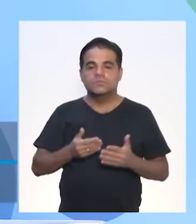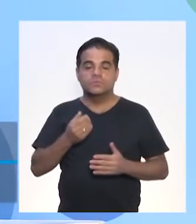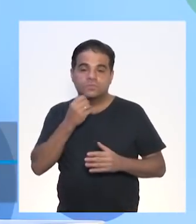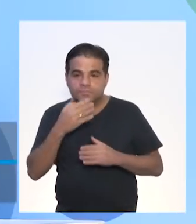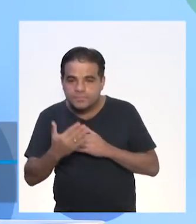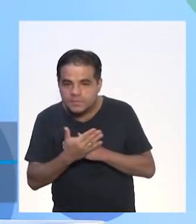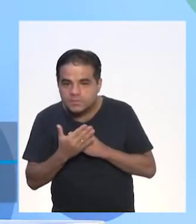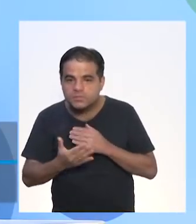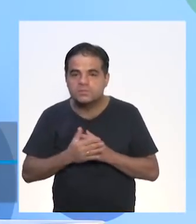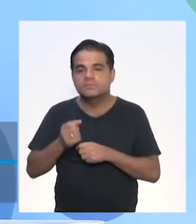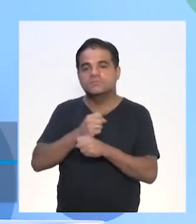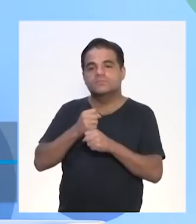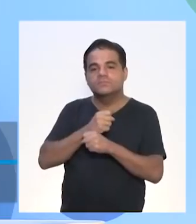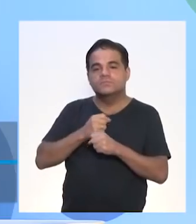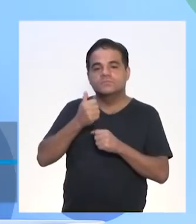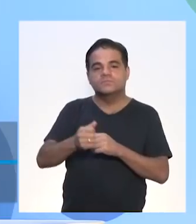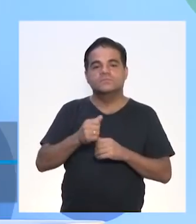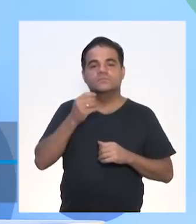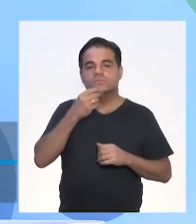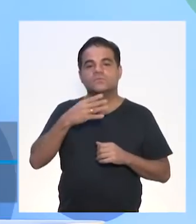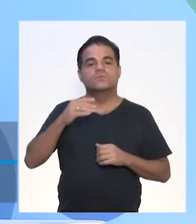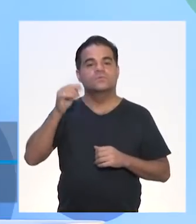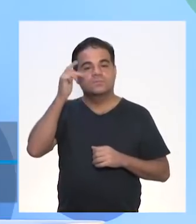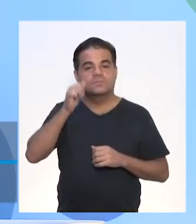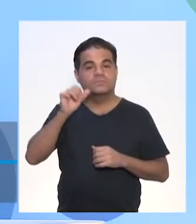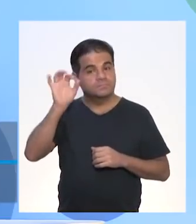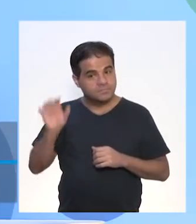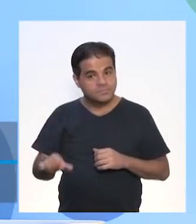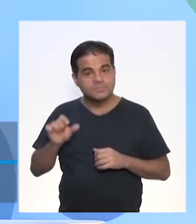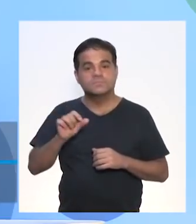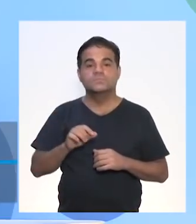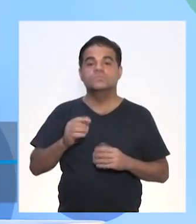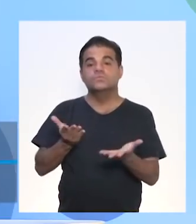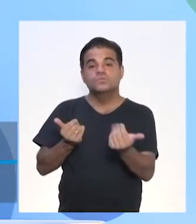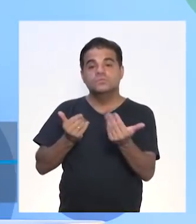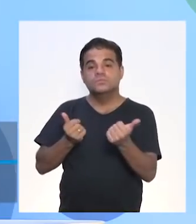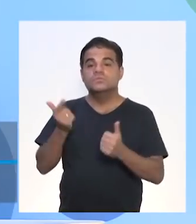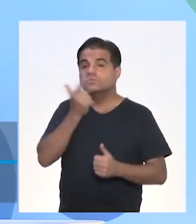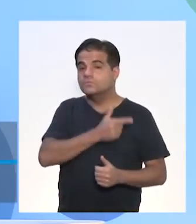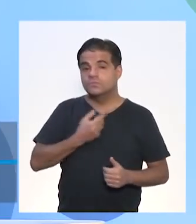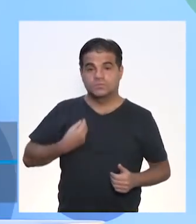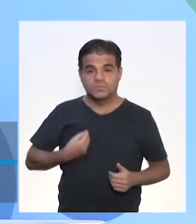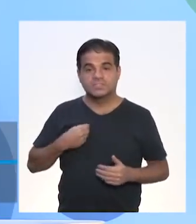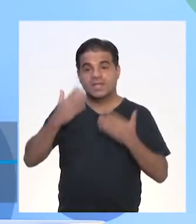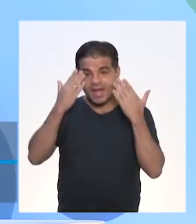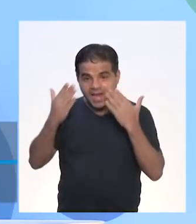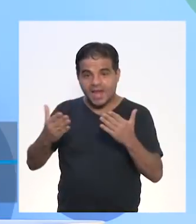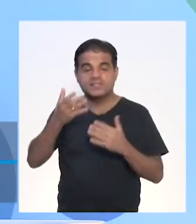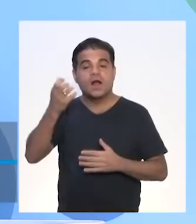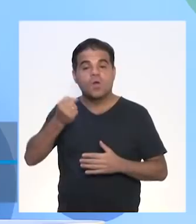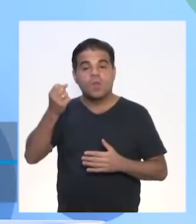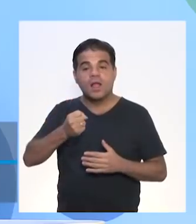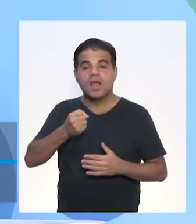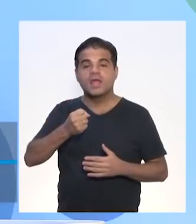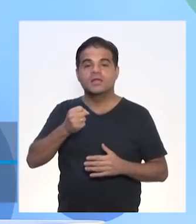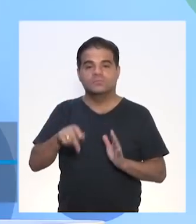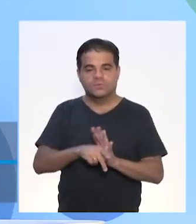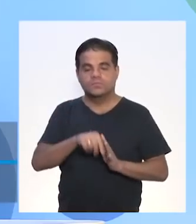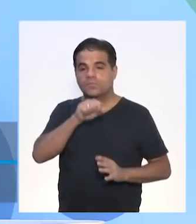ajudado há anos pela boa senhora. Muito bom. O rapaz sobreviveu graças à doação do leite